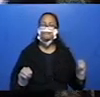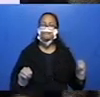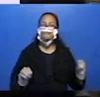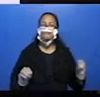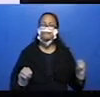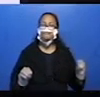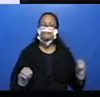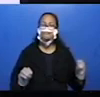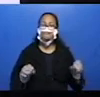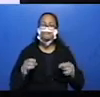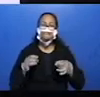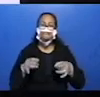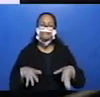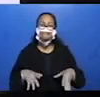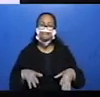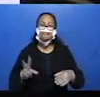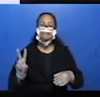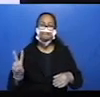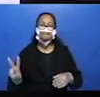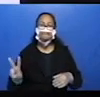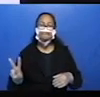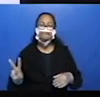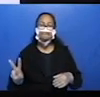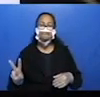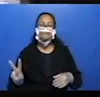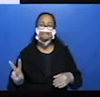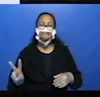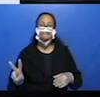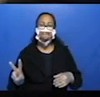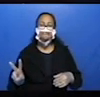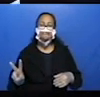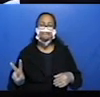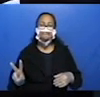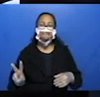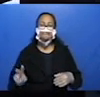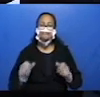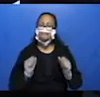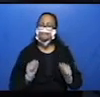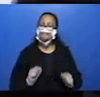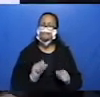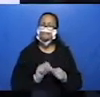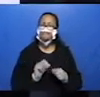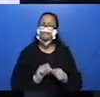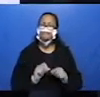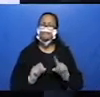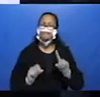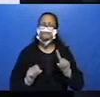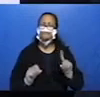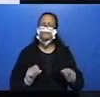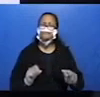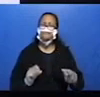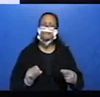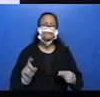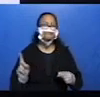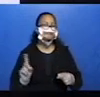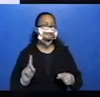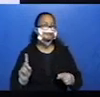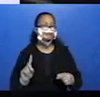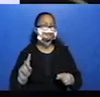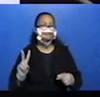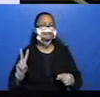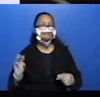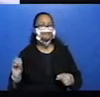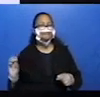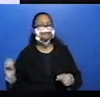vai me sobrar o 2. Tem jeito de fazer grupo de 1.000? Não, professora, porque o 200 é bem